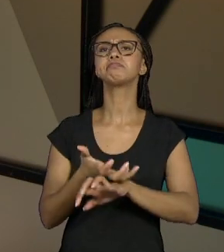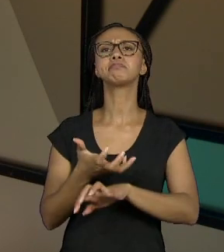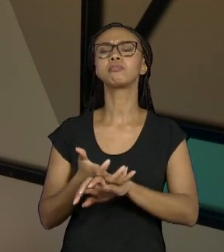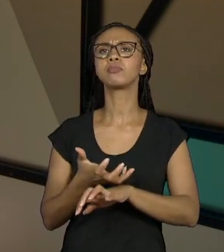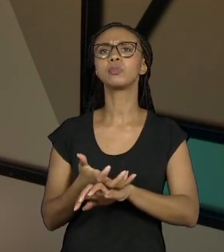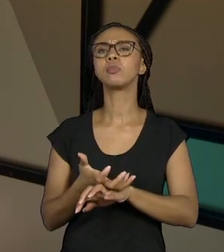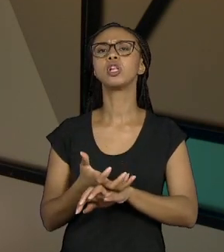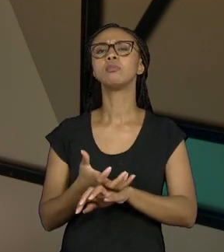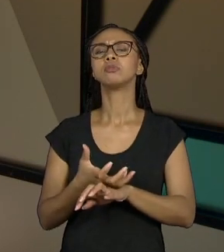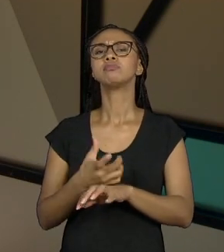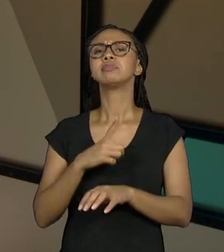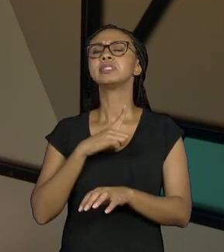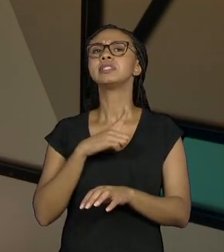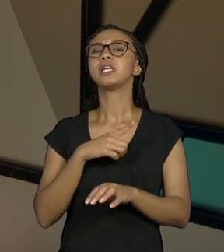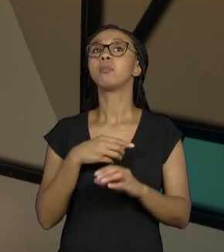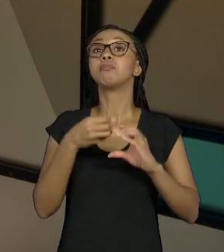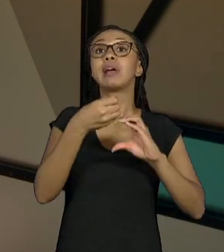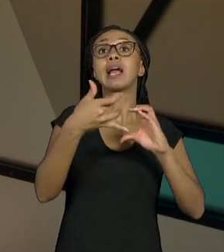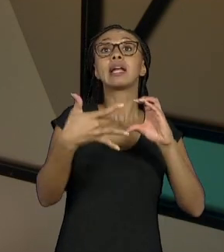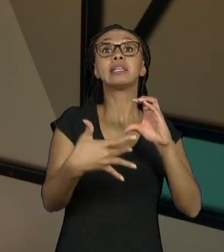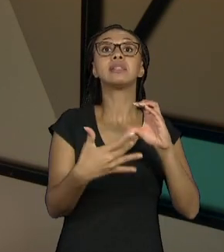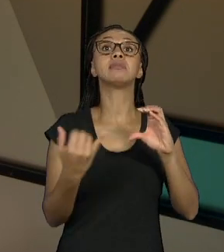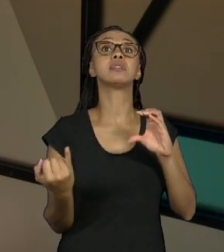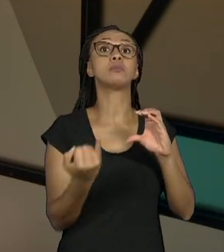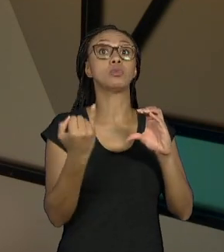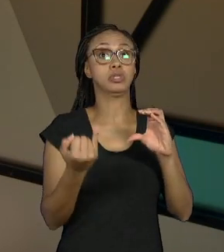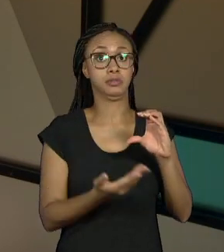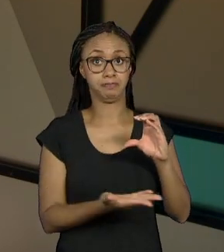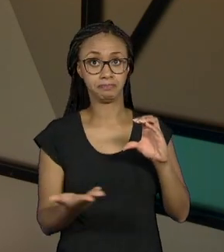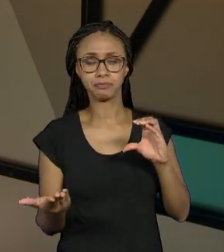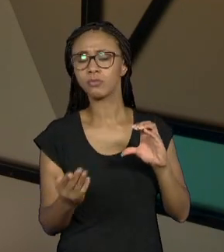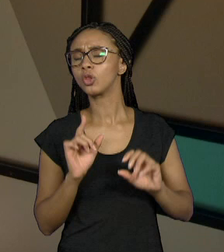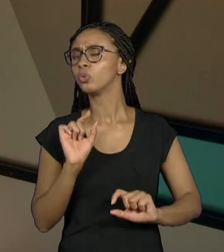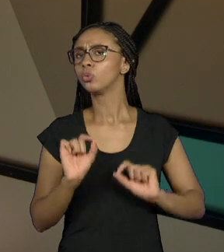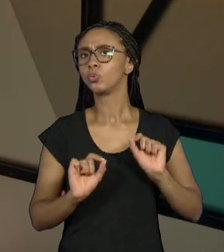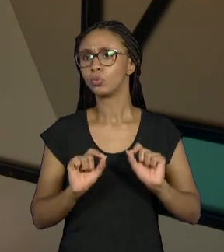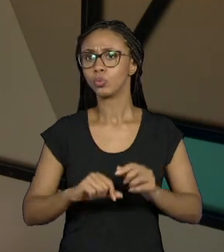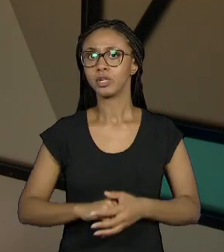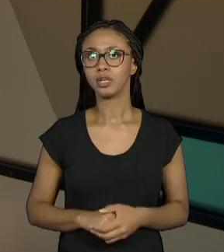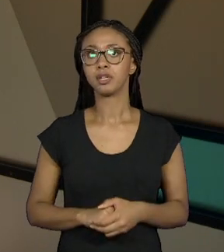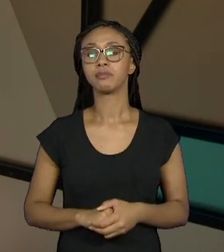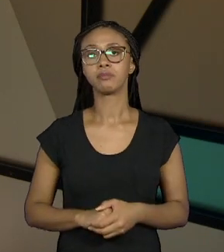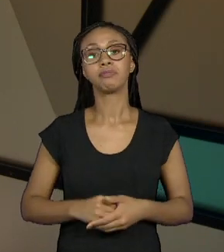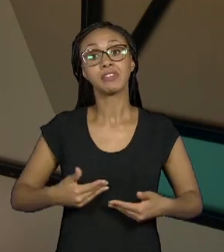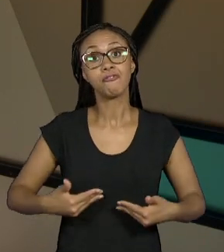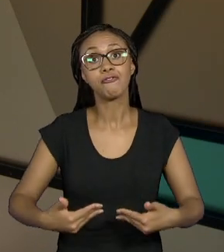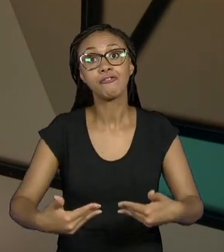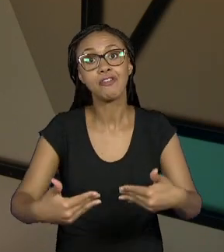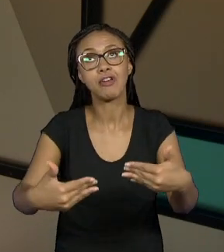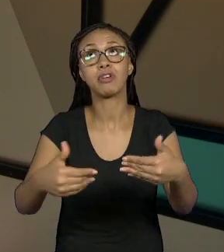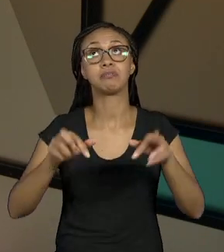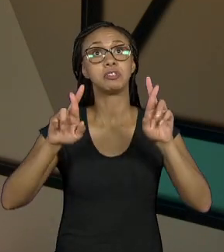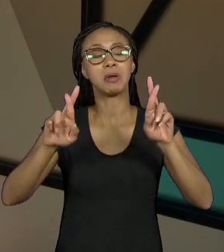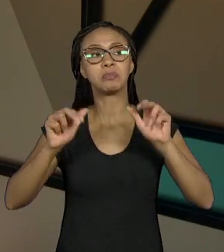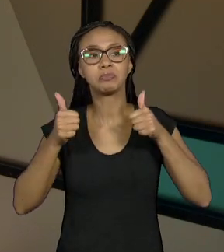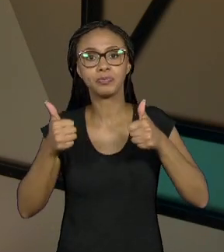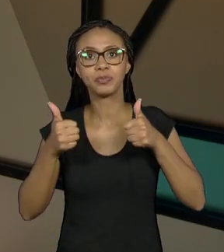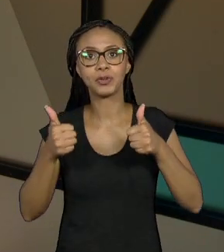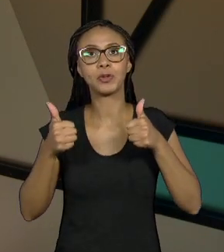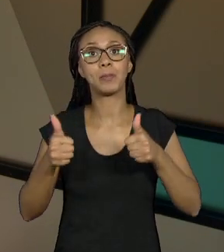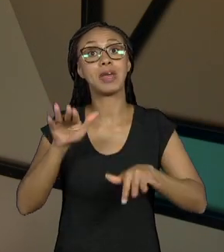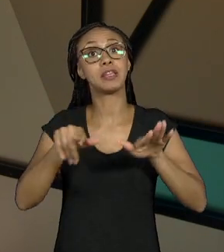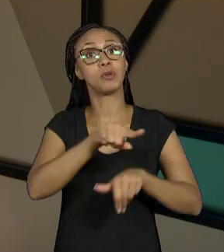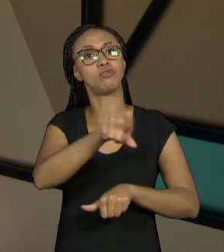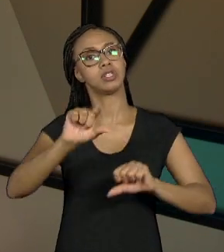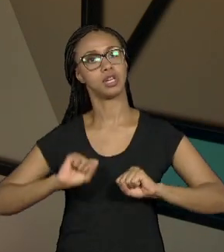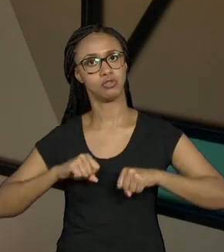um caráter muito importante para o curso de vocês. Ela tenta e vai conseguir, se tudo correr bem, a depender do esforço